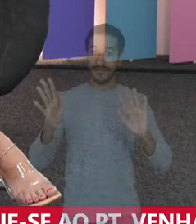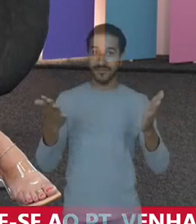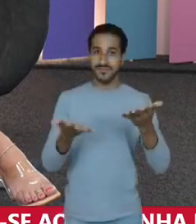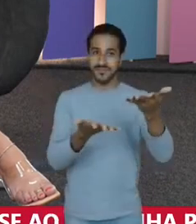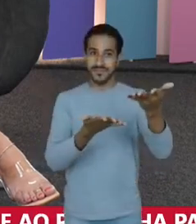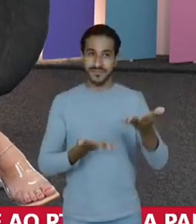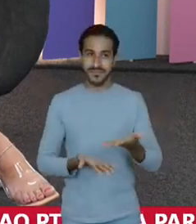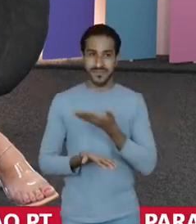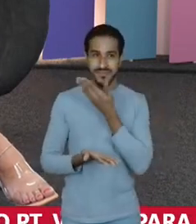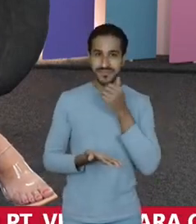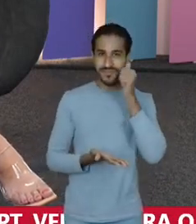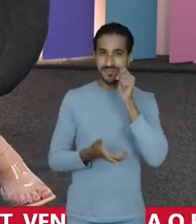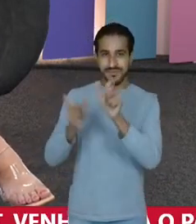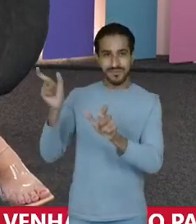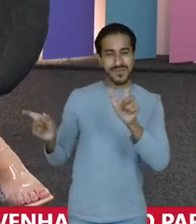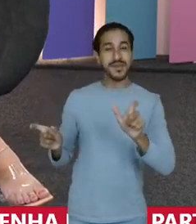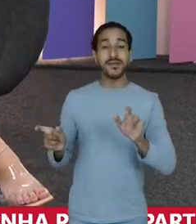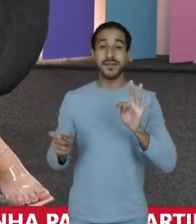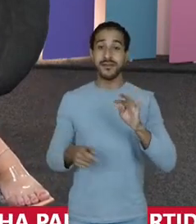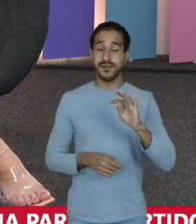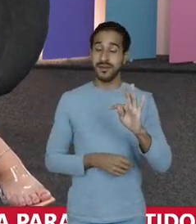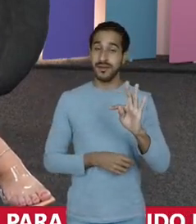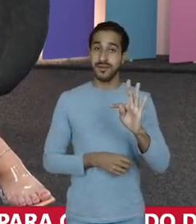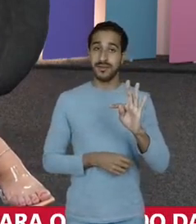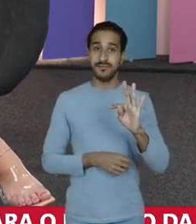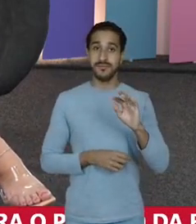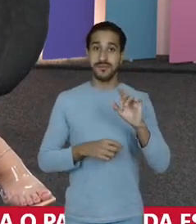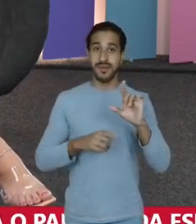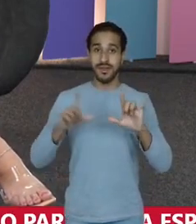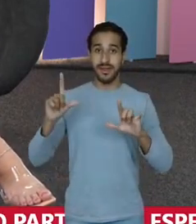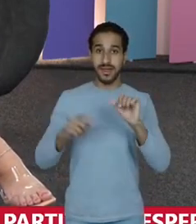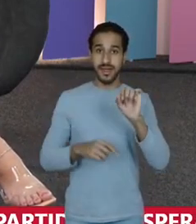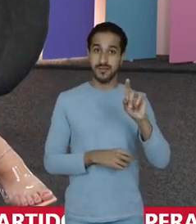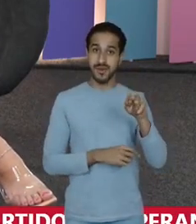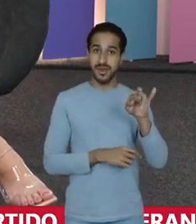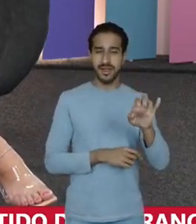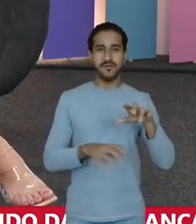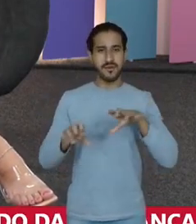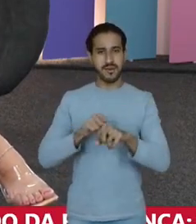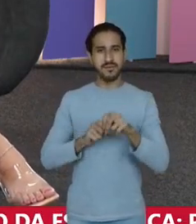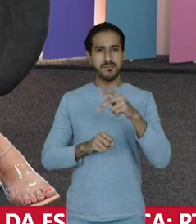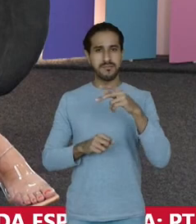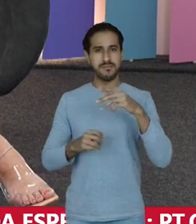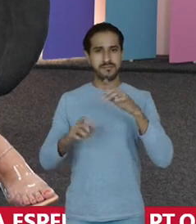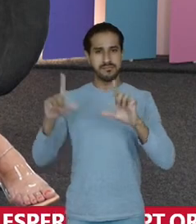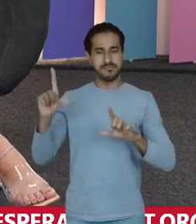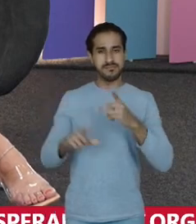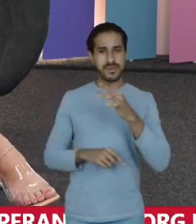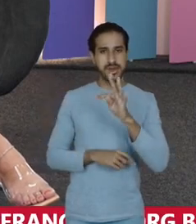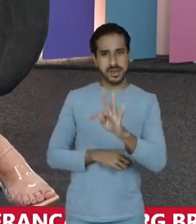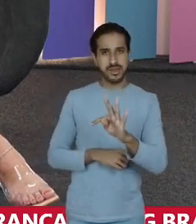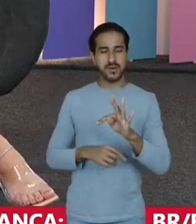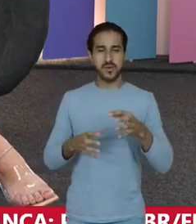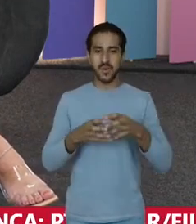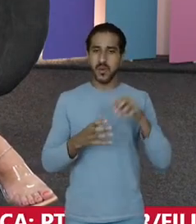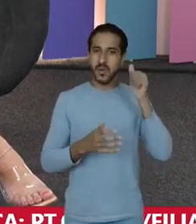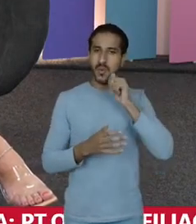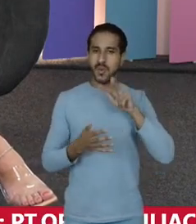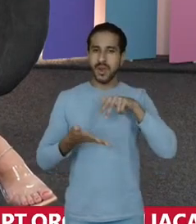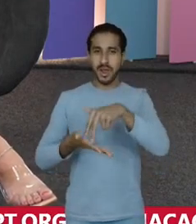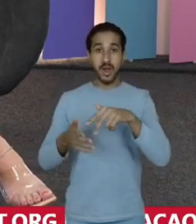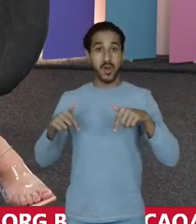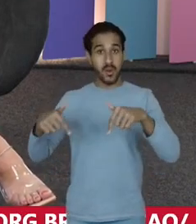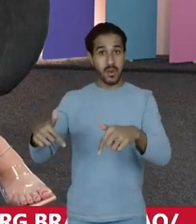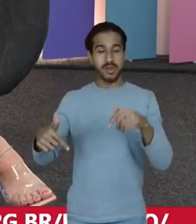Olá, sejam muito bem-vindas ao TV Elas por Elas Formação, programa do PT para a formação e preparação das mulheres para a